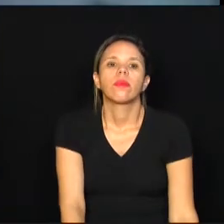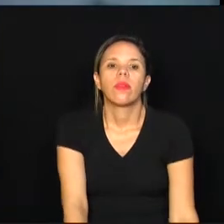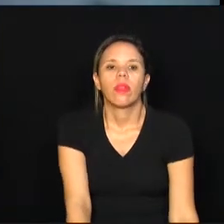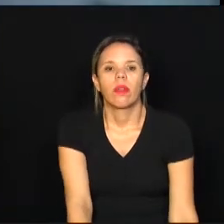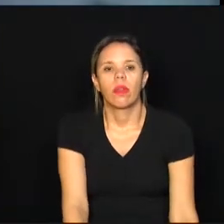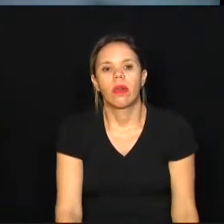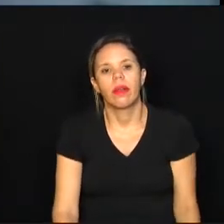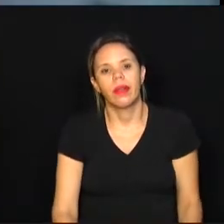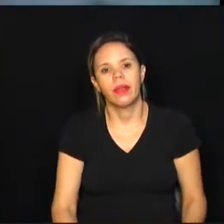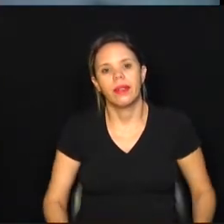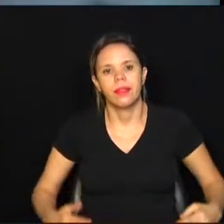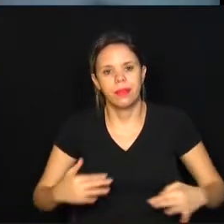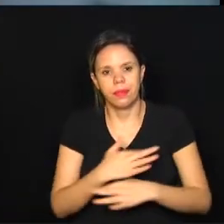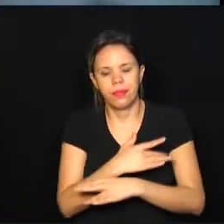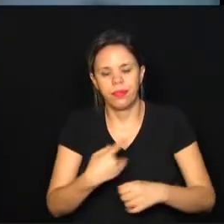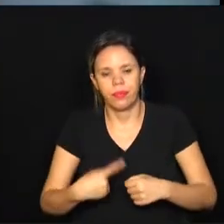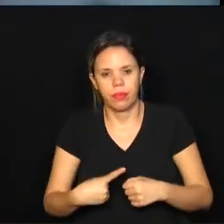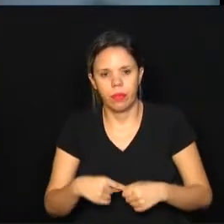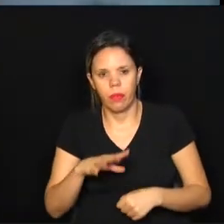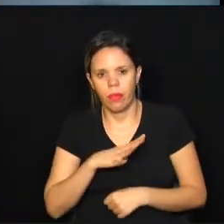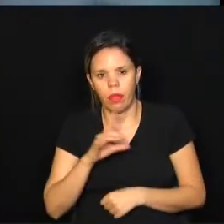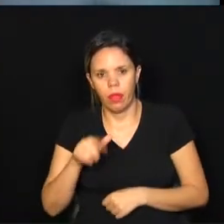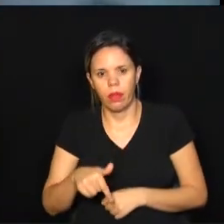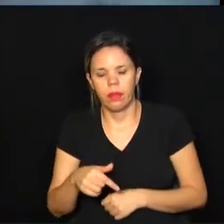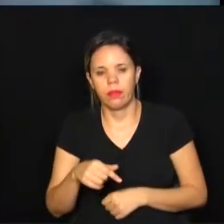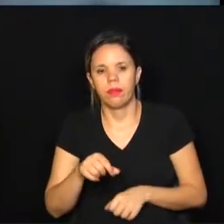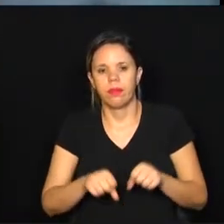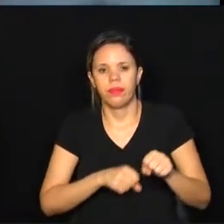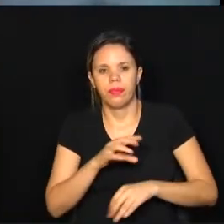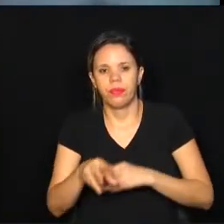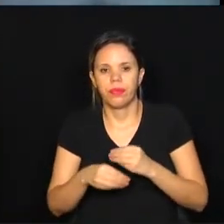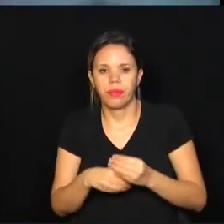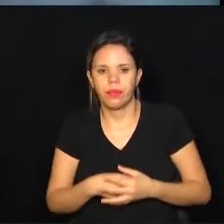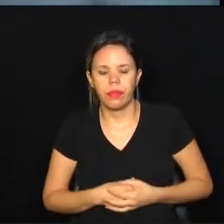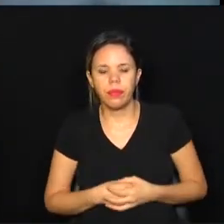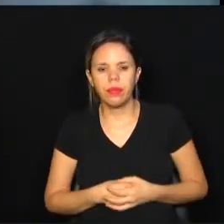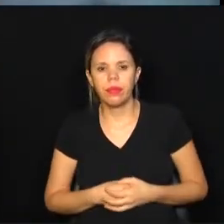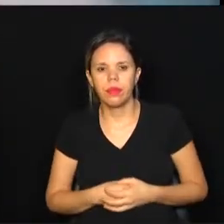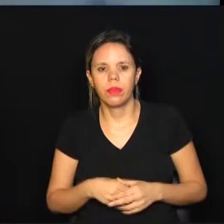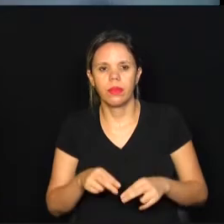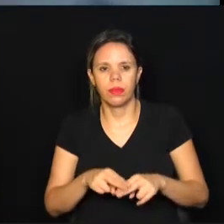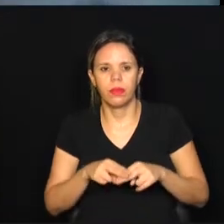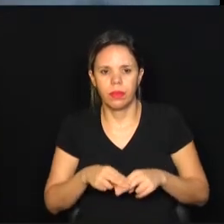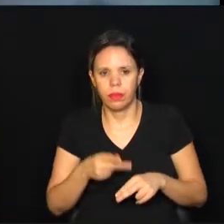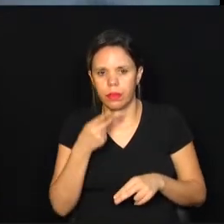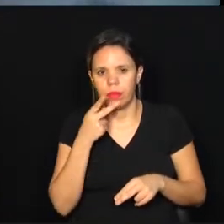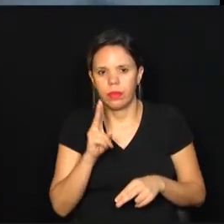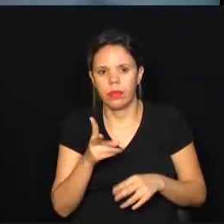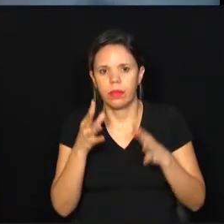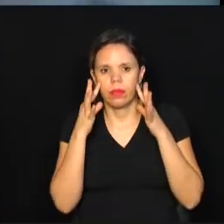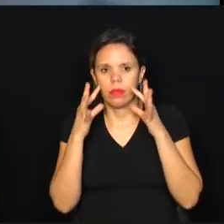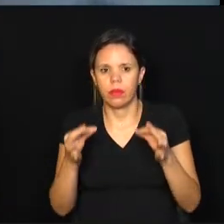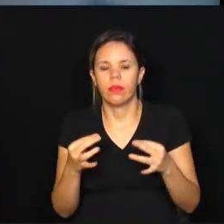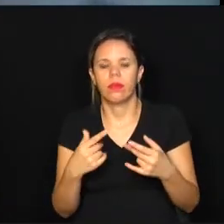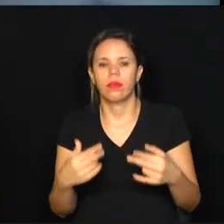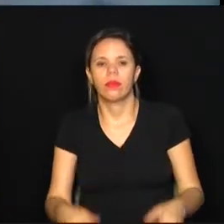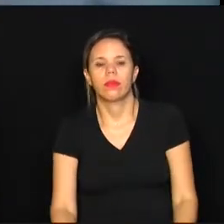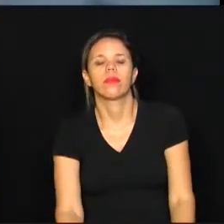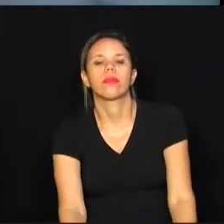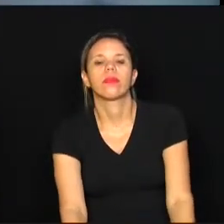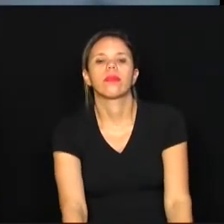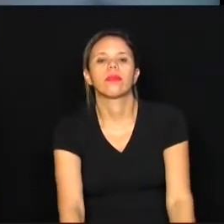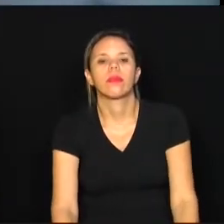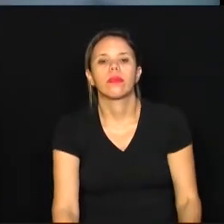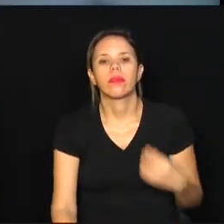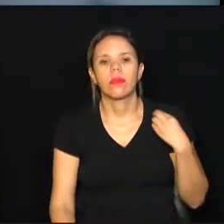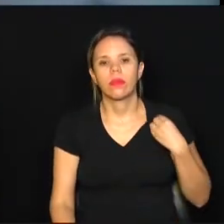mobilidade municipal, ela é complementar. Então, assim, é por isso que eu estou chamando sempre a atenção para essa coisa das escalas, o que se